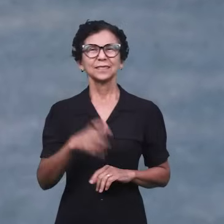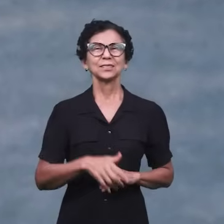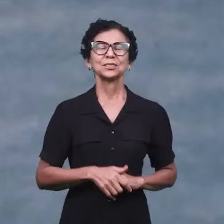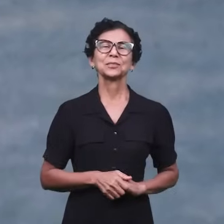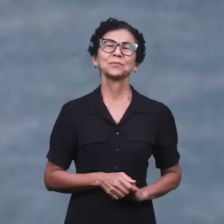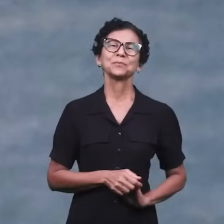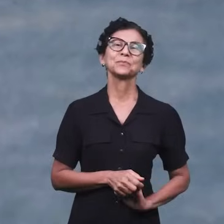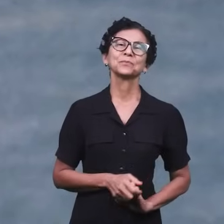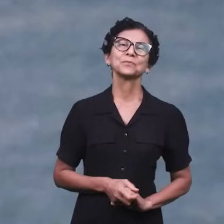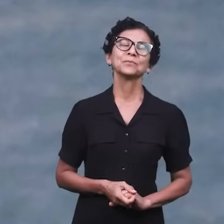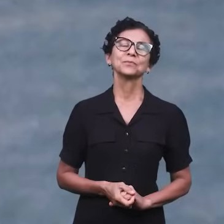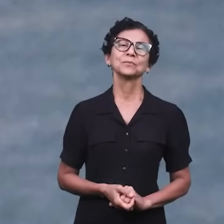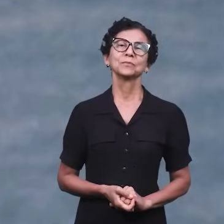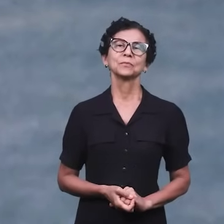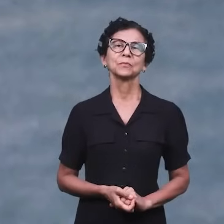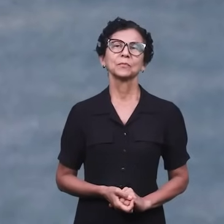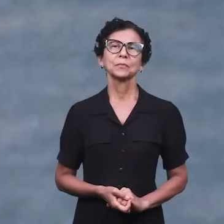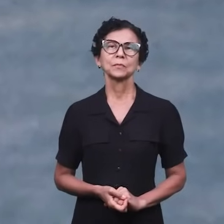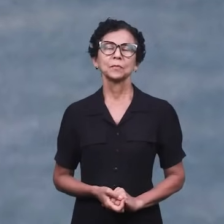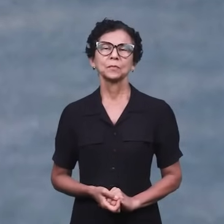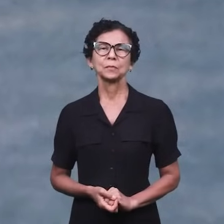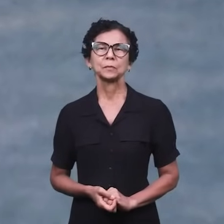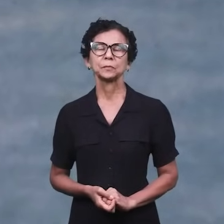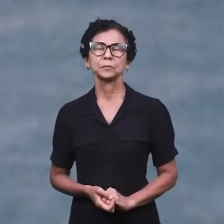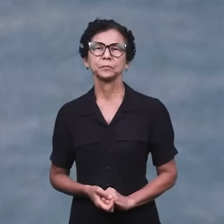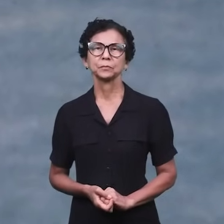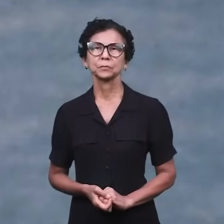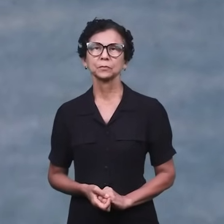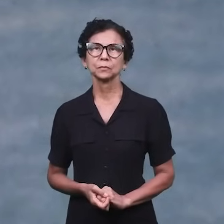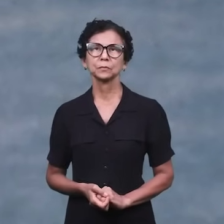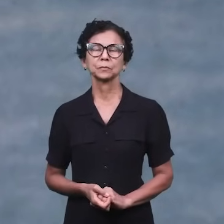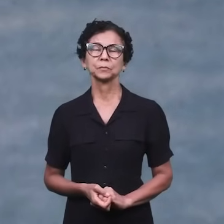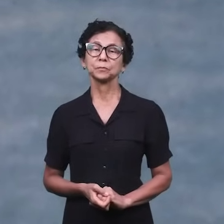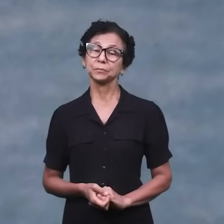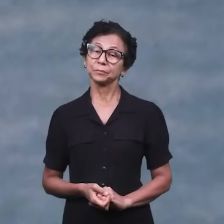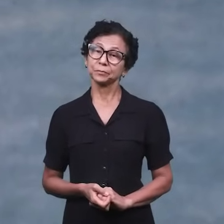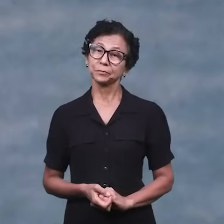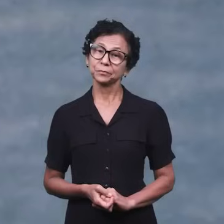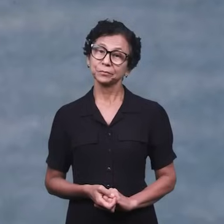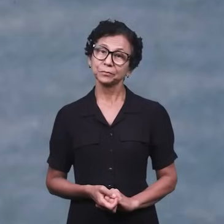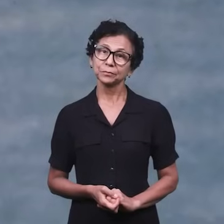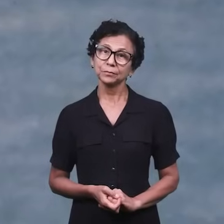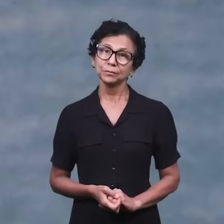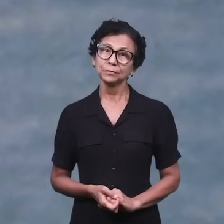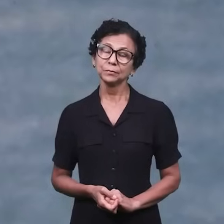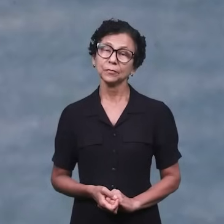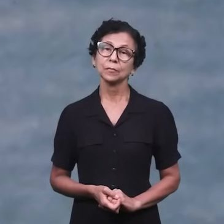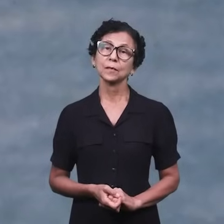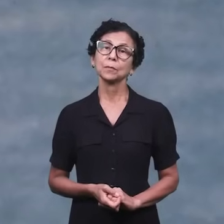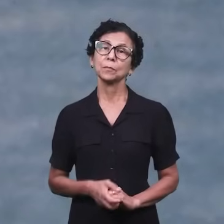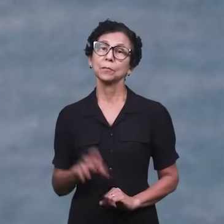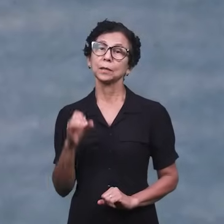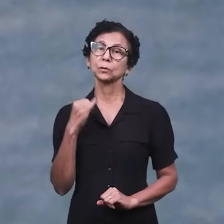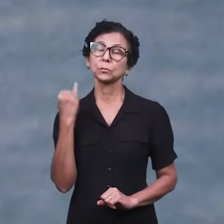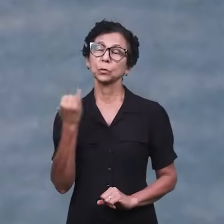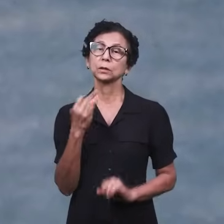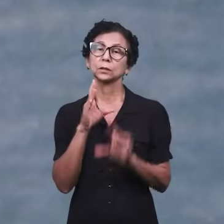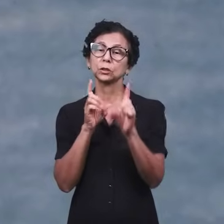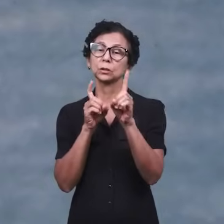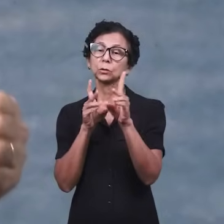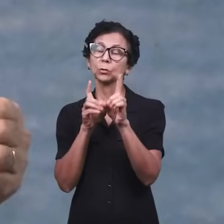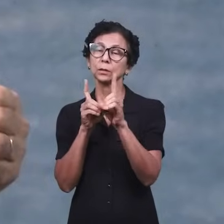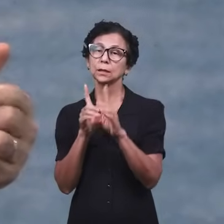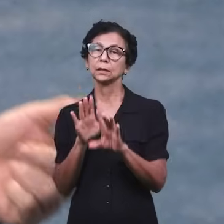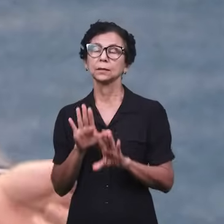aspecto que precisa ser levado em consideração que é o aspecto doutrinário quer dizer se esse material de apoio além